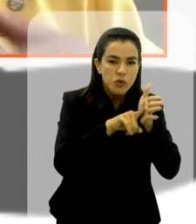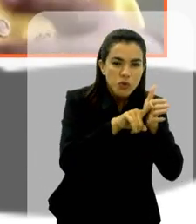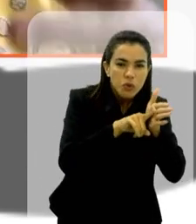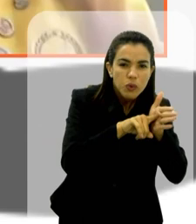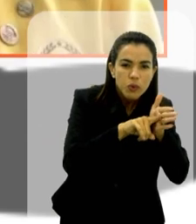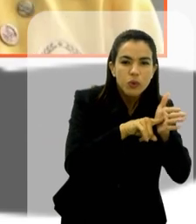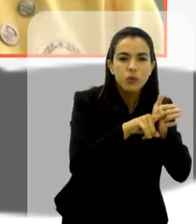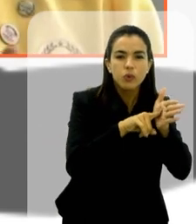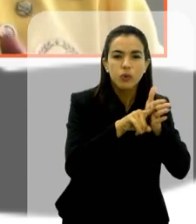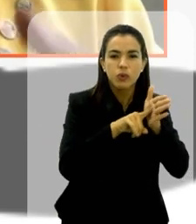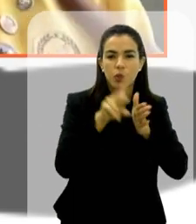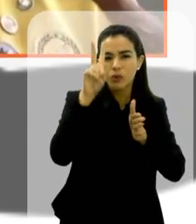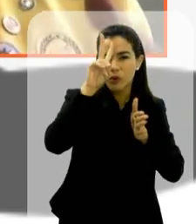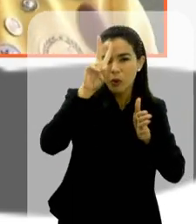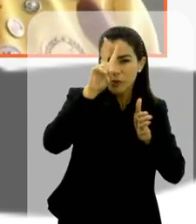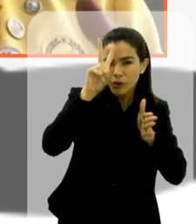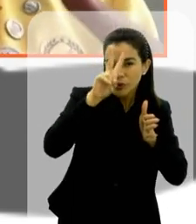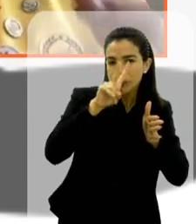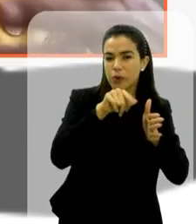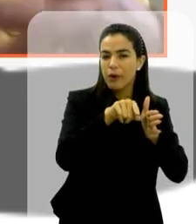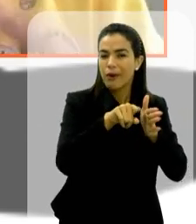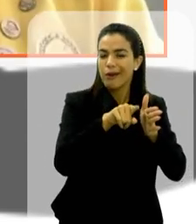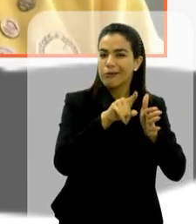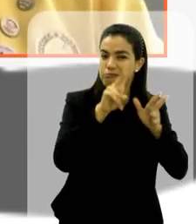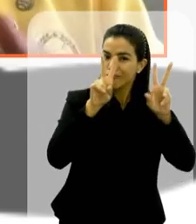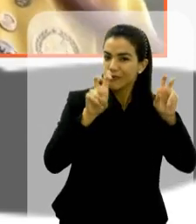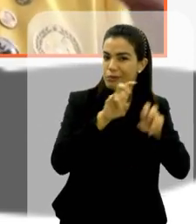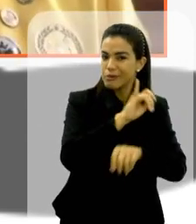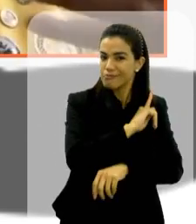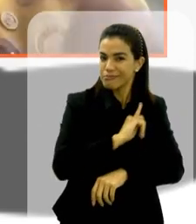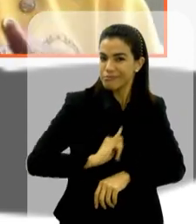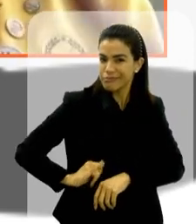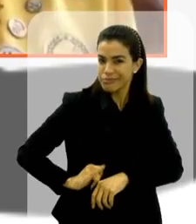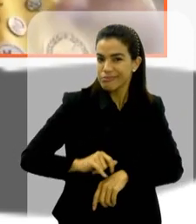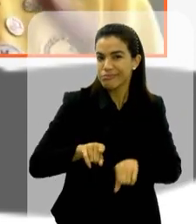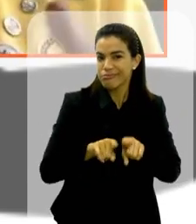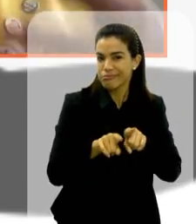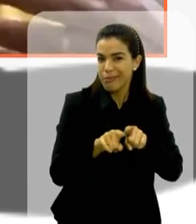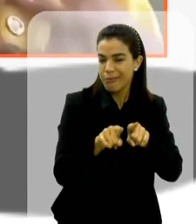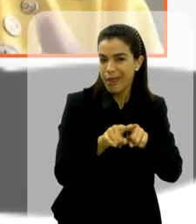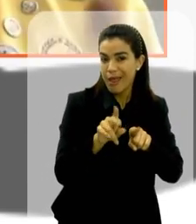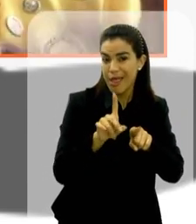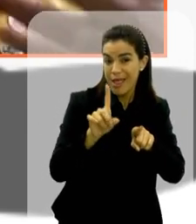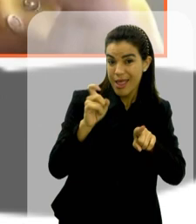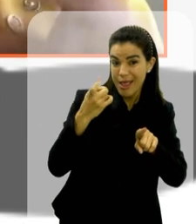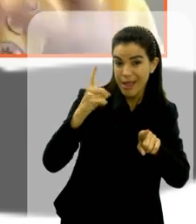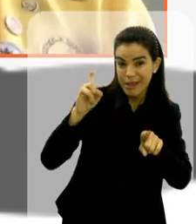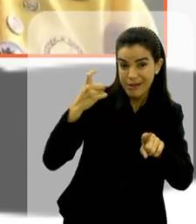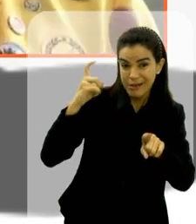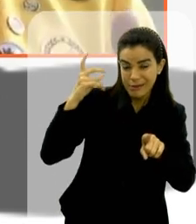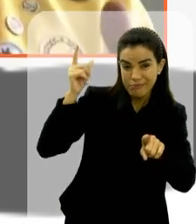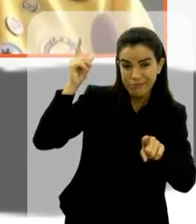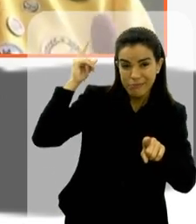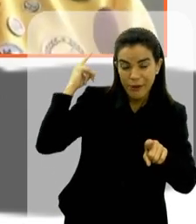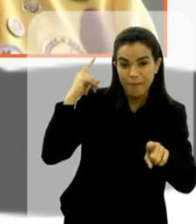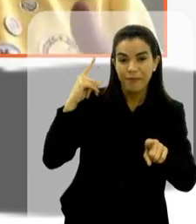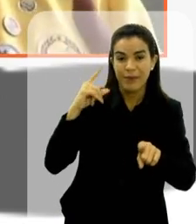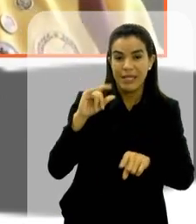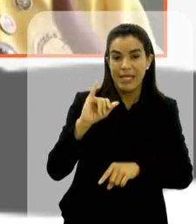pesquisavam sobre a história da Ilha do Governador, a então chamada na época Ilha